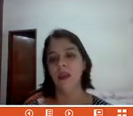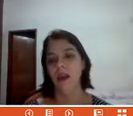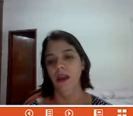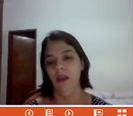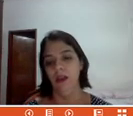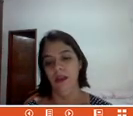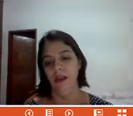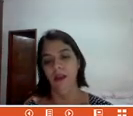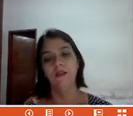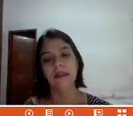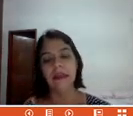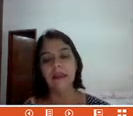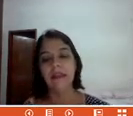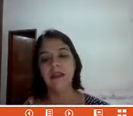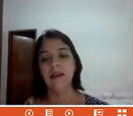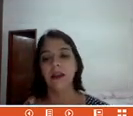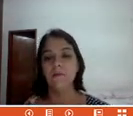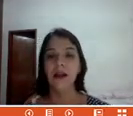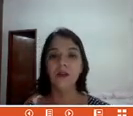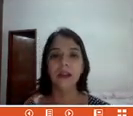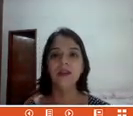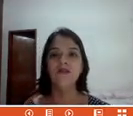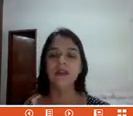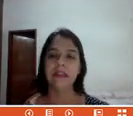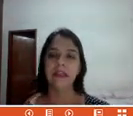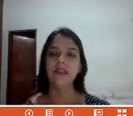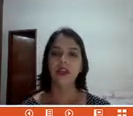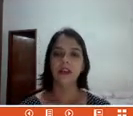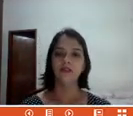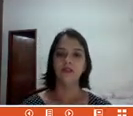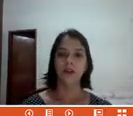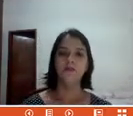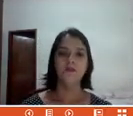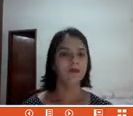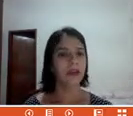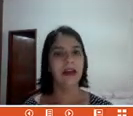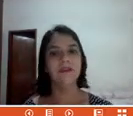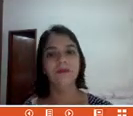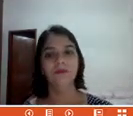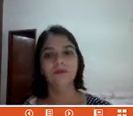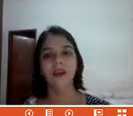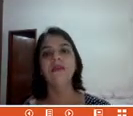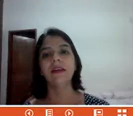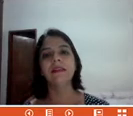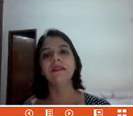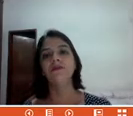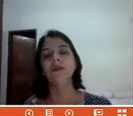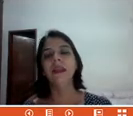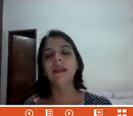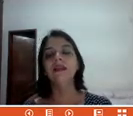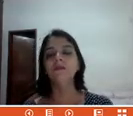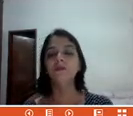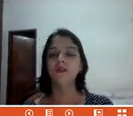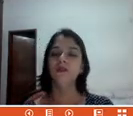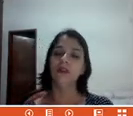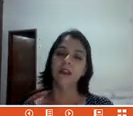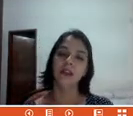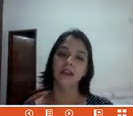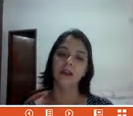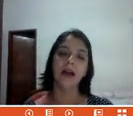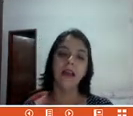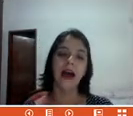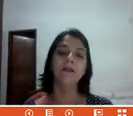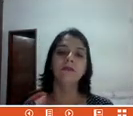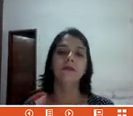e eu não sei se a maioria de vocês já tiveram contato, né, com essa disciplina, se vocês